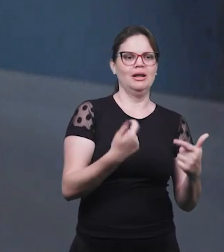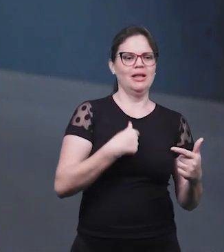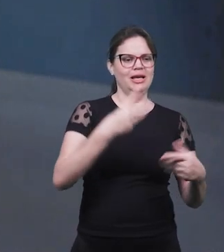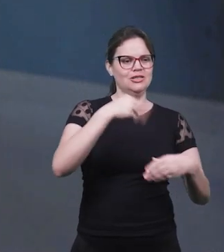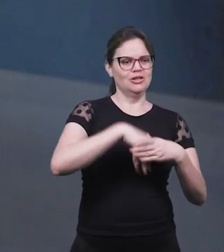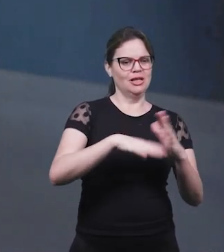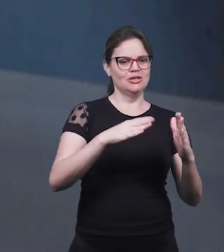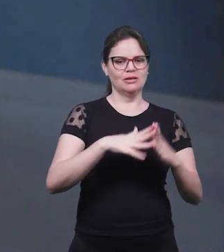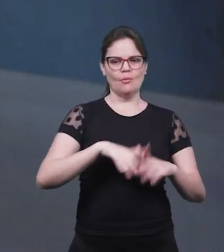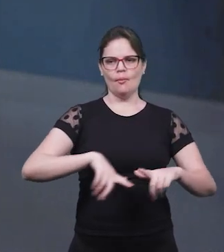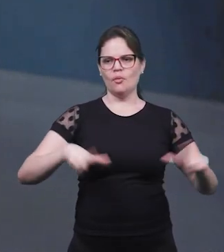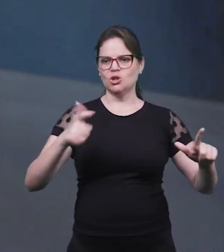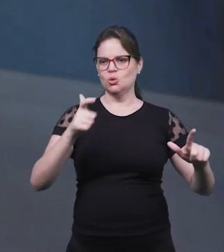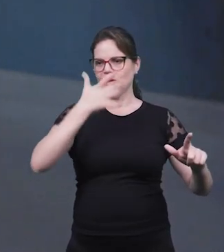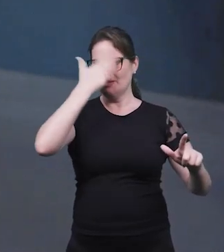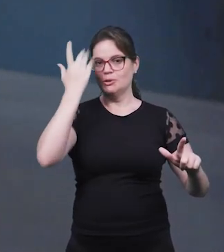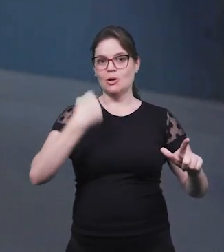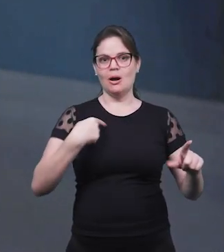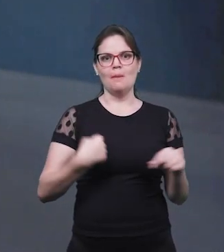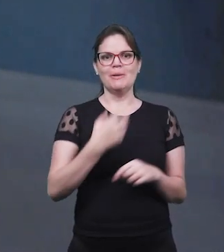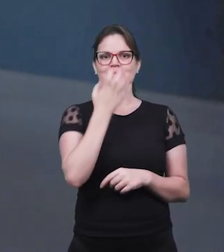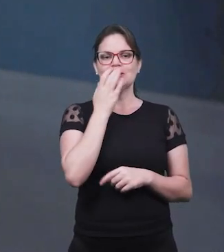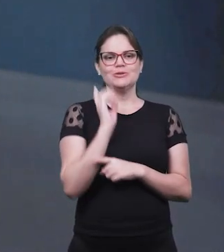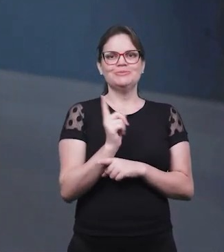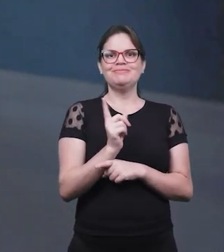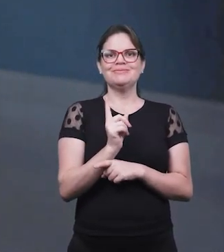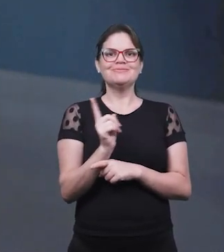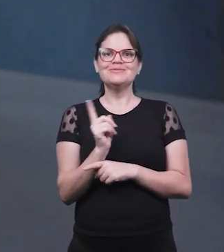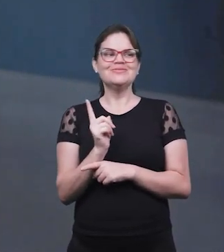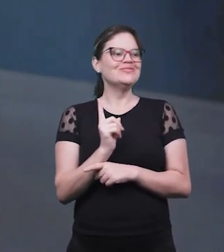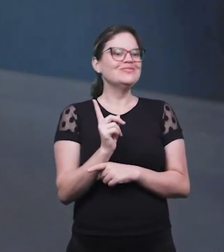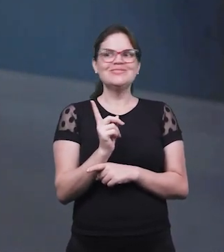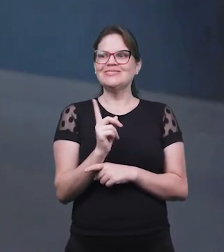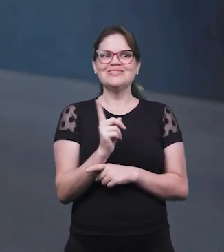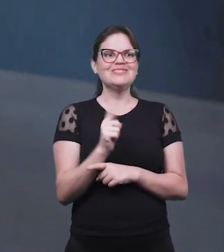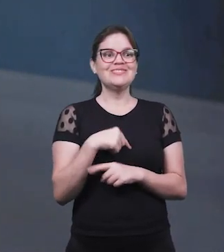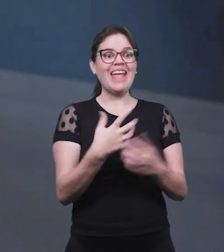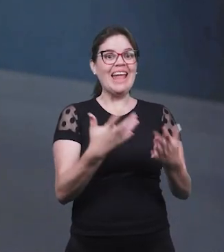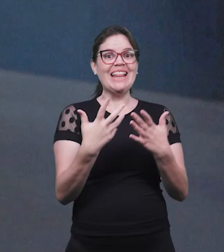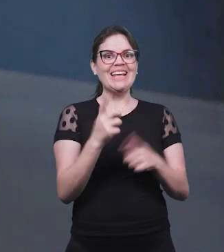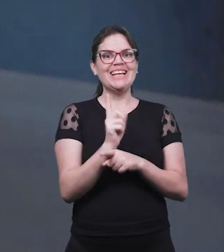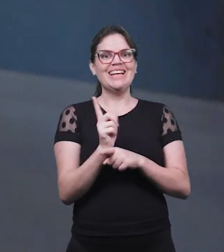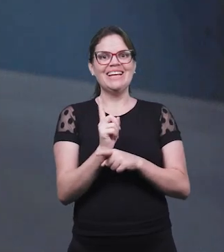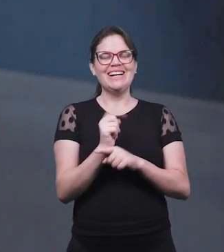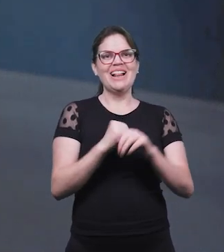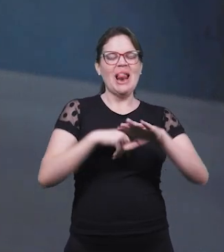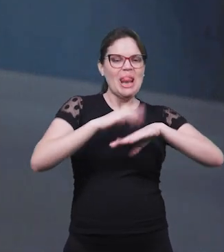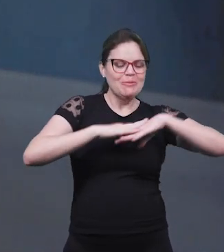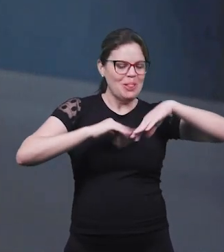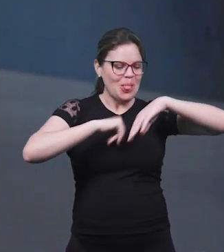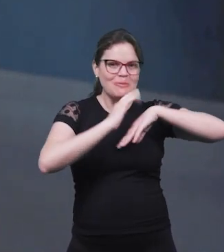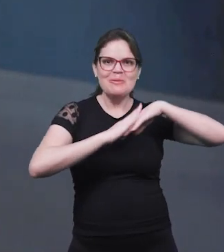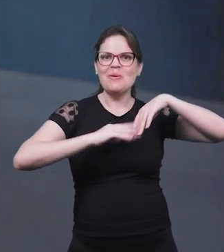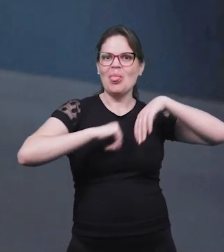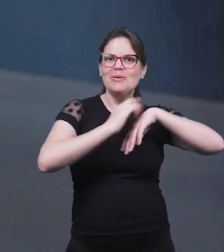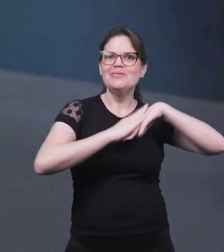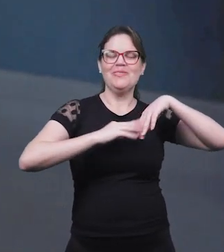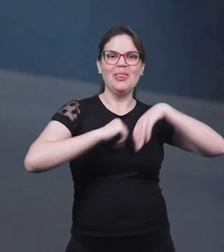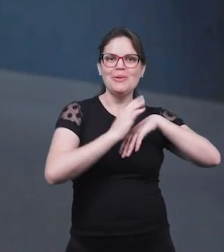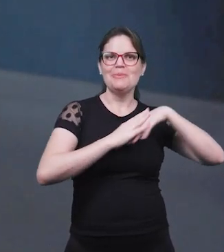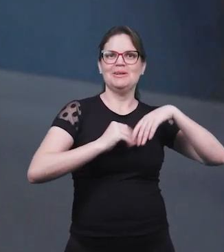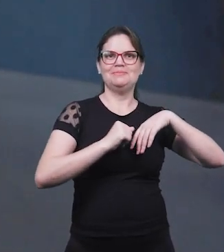tá vazia, mas o pet tá lá. E ele vem te receber. Lambe os seus pés. E se